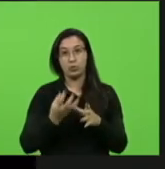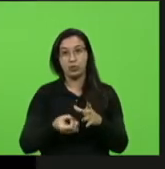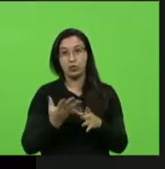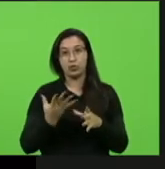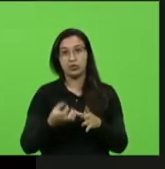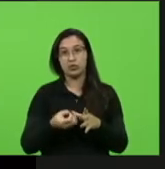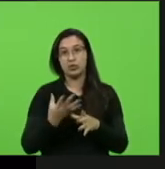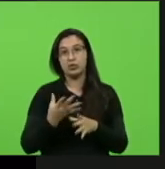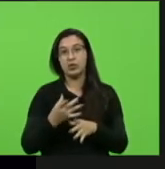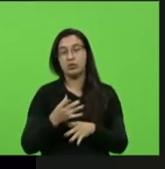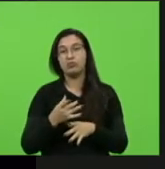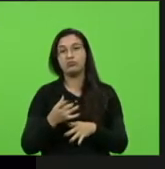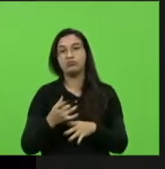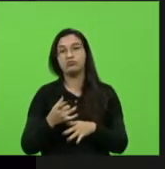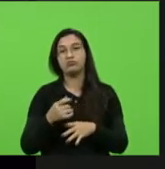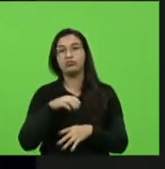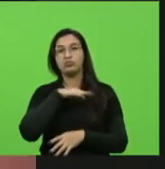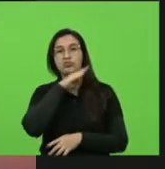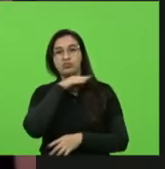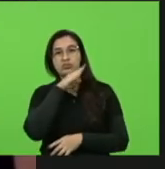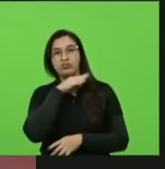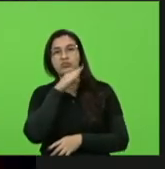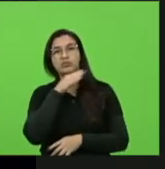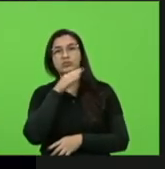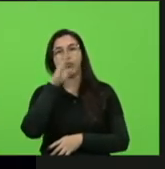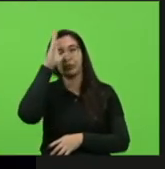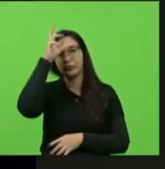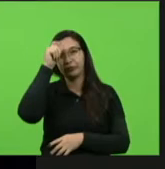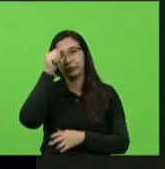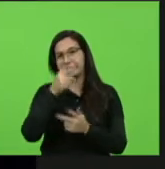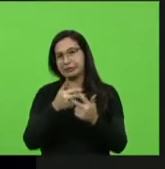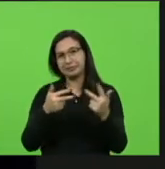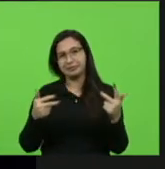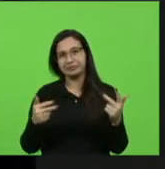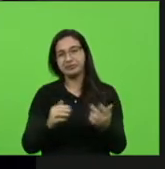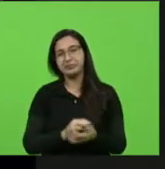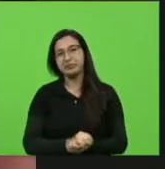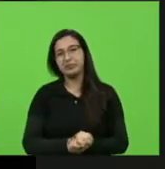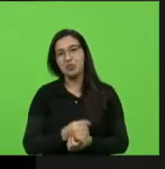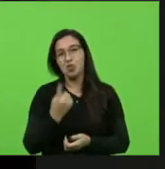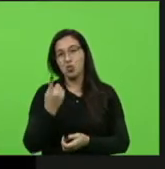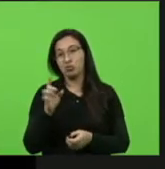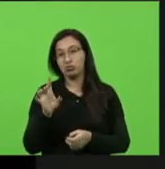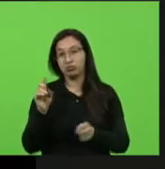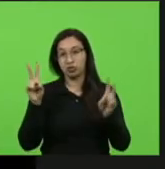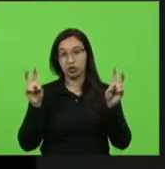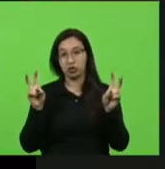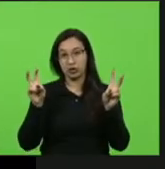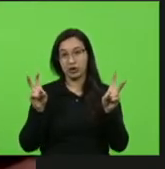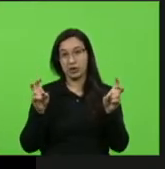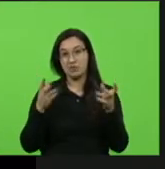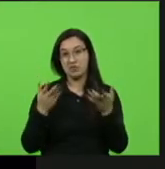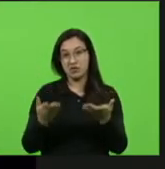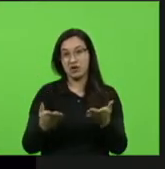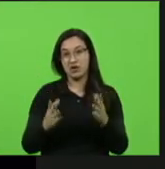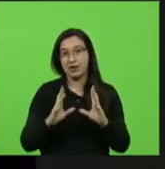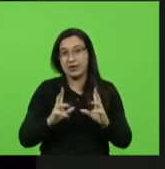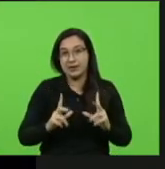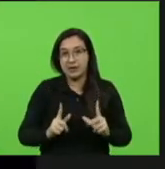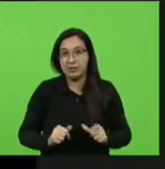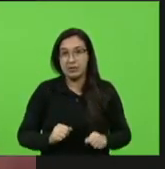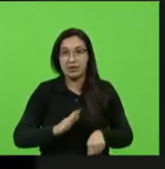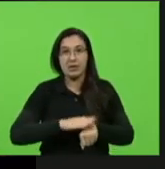e suínos em Santa Catarina. Vou me ater apenas a um dos status sanitários mais